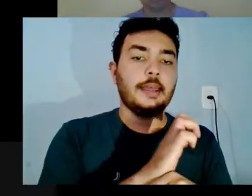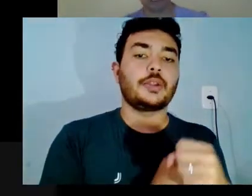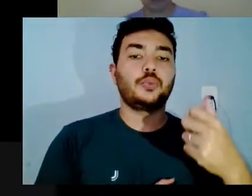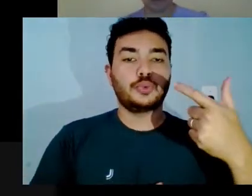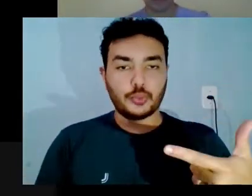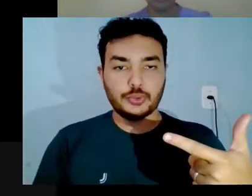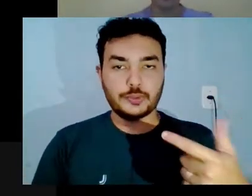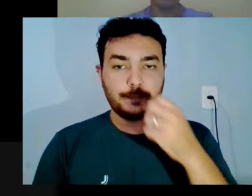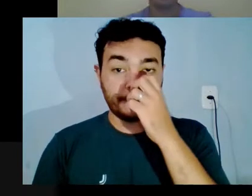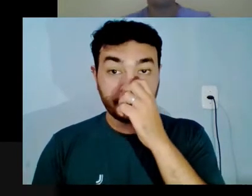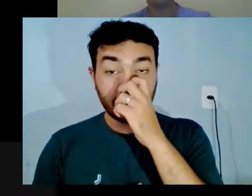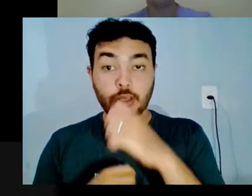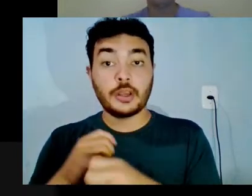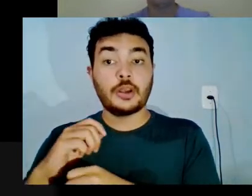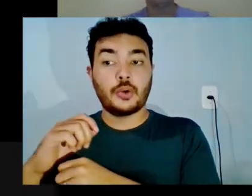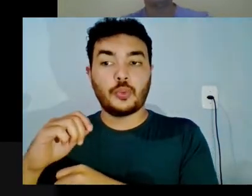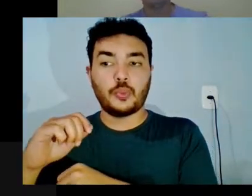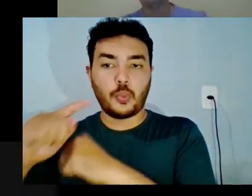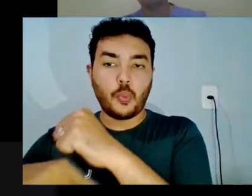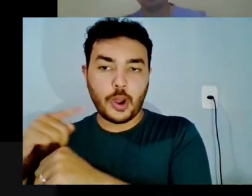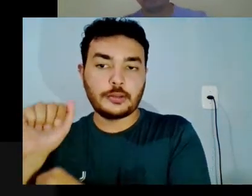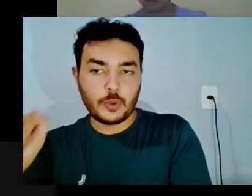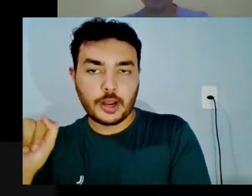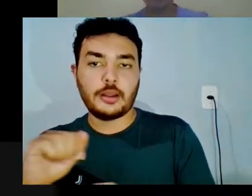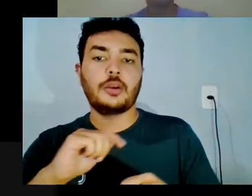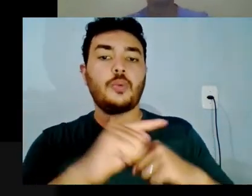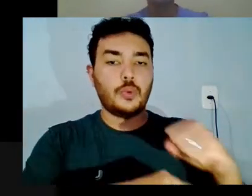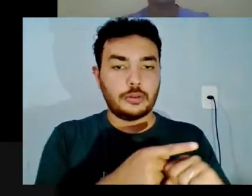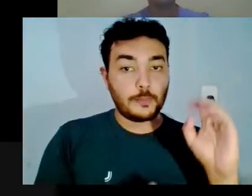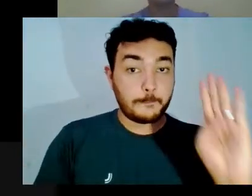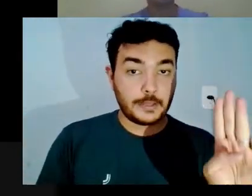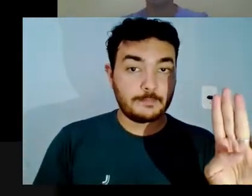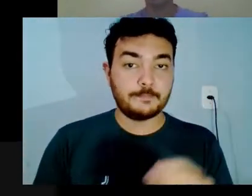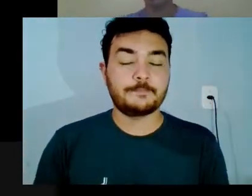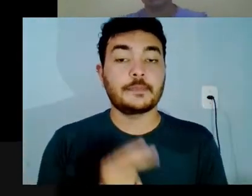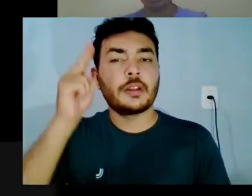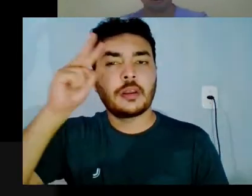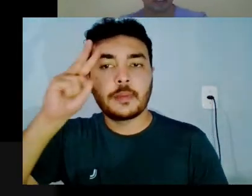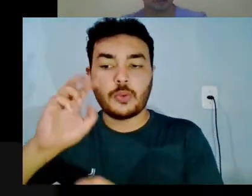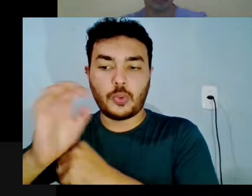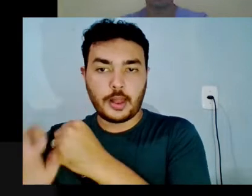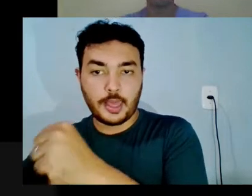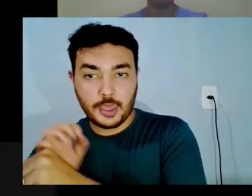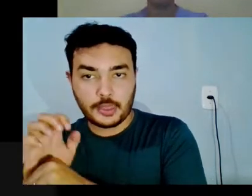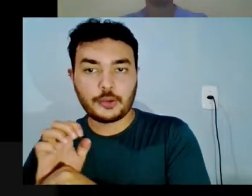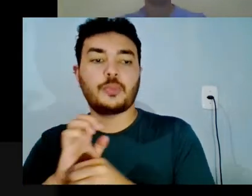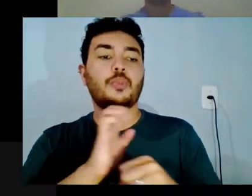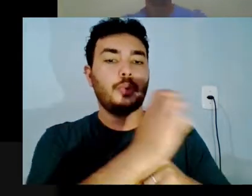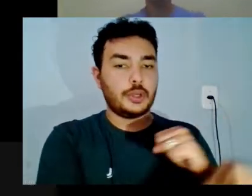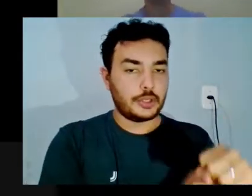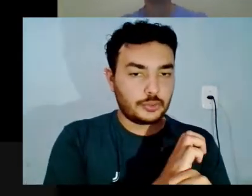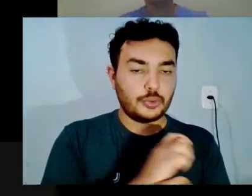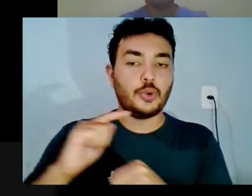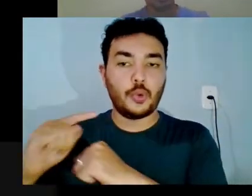de hidrogênio A, e o elétron 2, que é do átomo de hidrogênio B. Lembrando que os elétrons são iguais e os átomos são iguais.